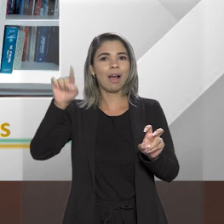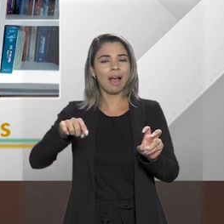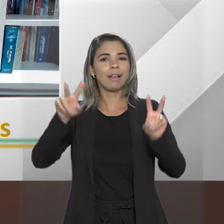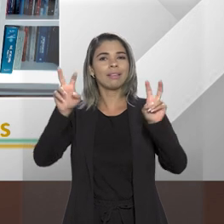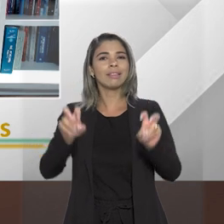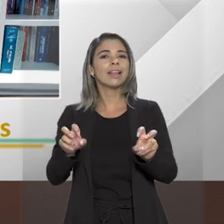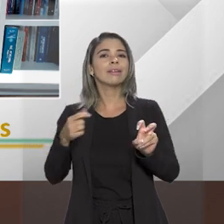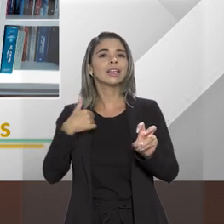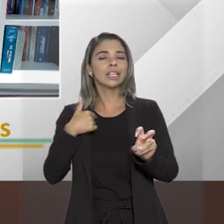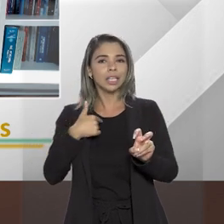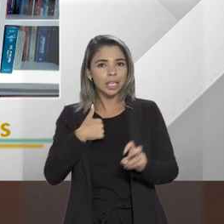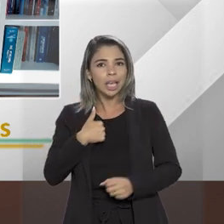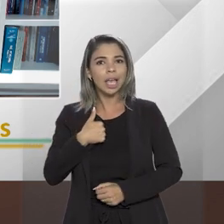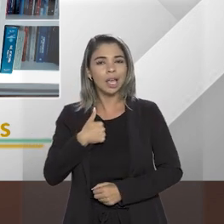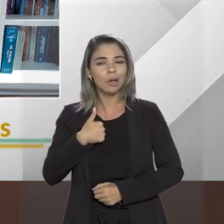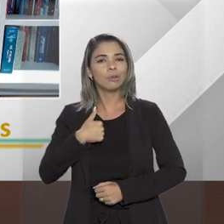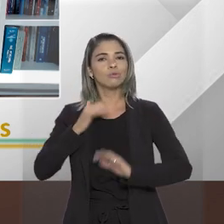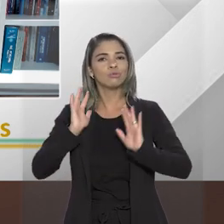o qual